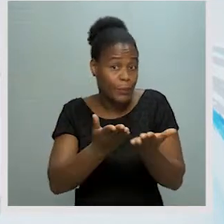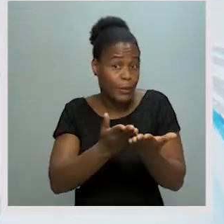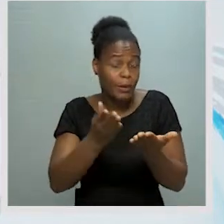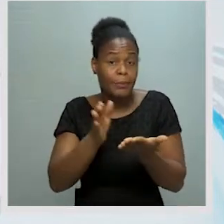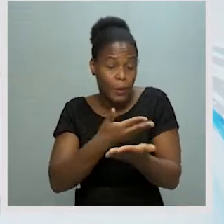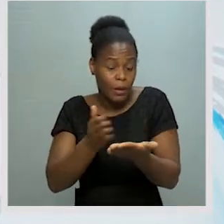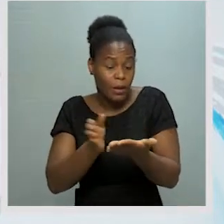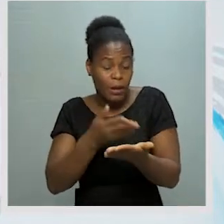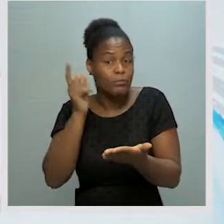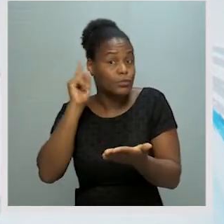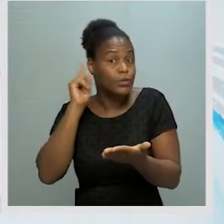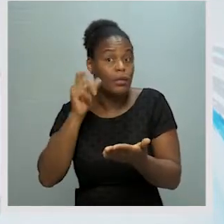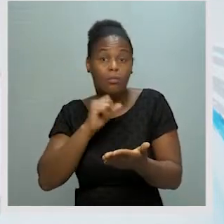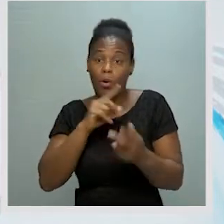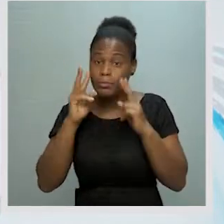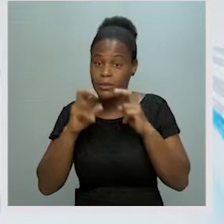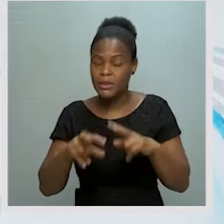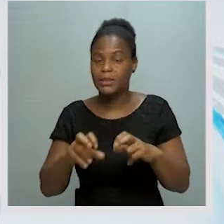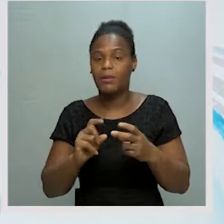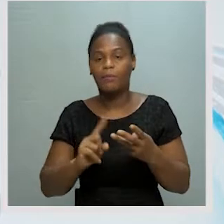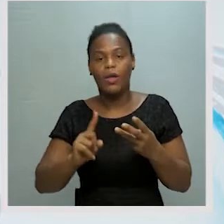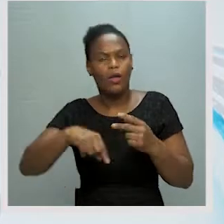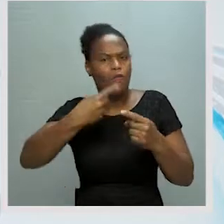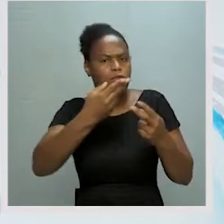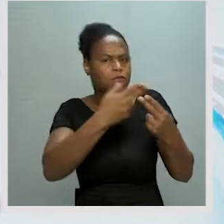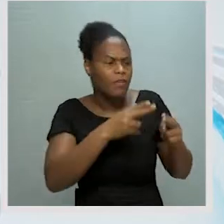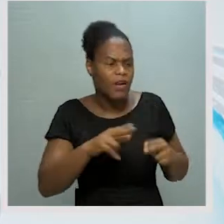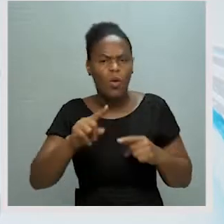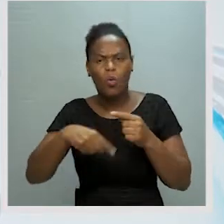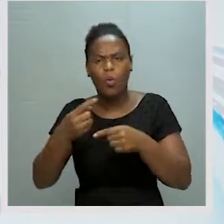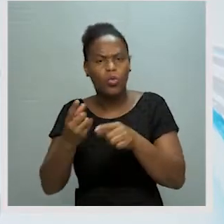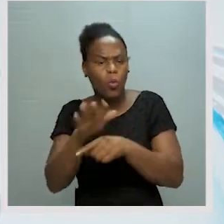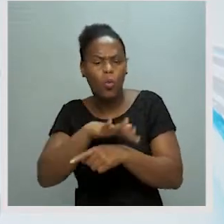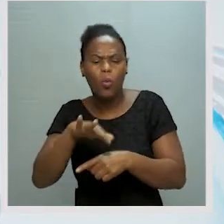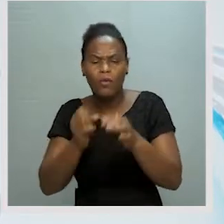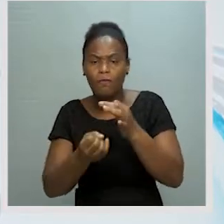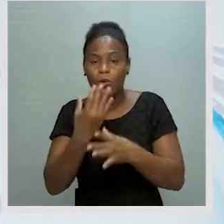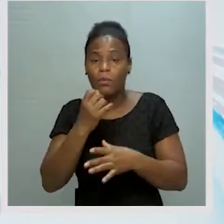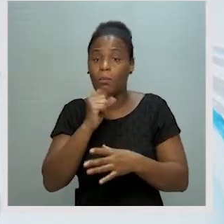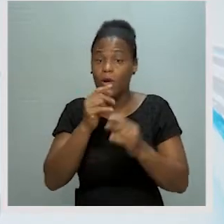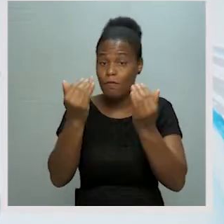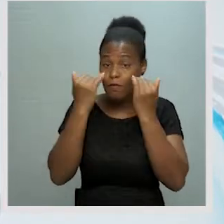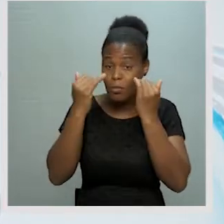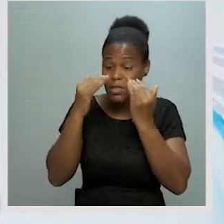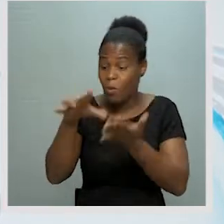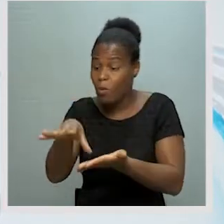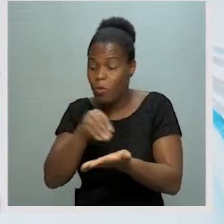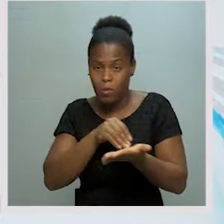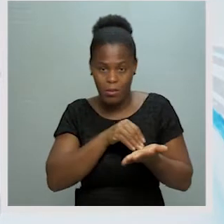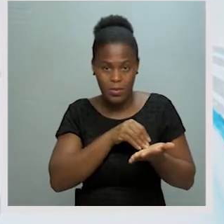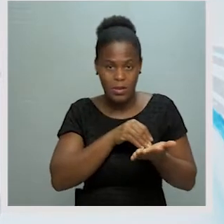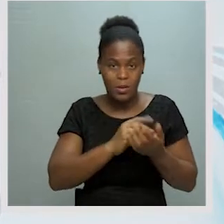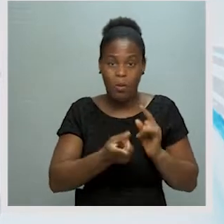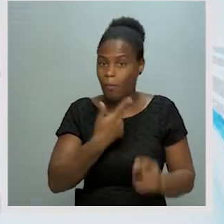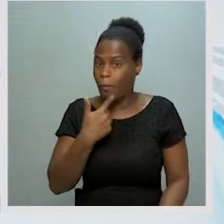que nós poderemos pesquisar. Existem várias outras fontes onde nós poderemos tirar informações. O que não